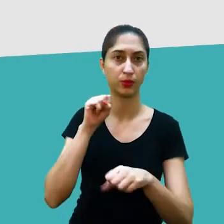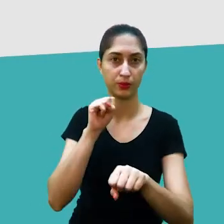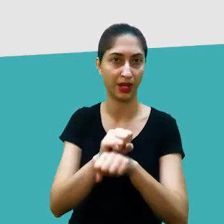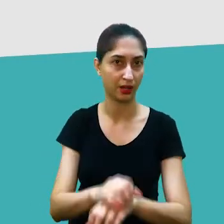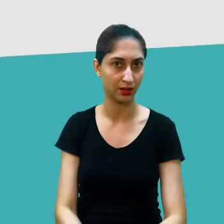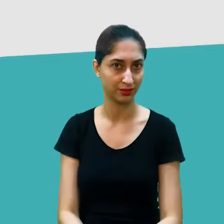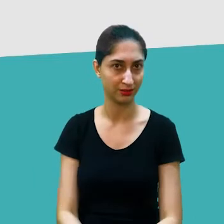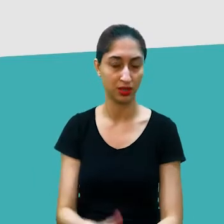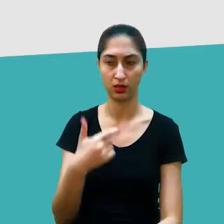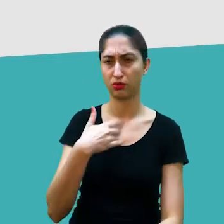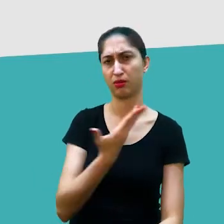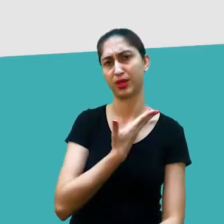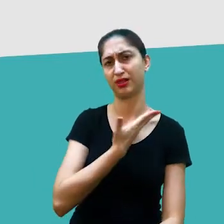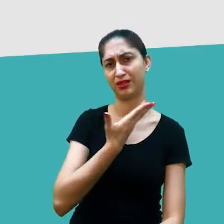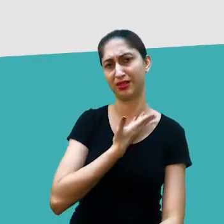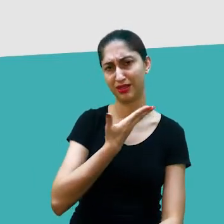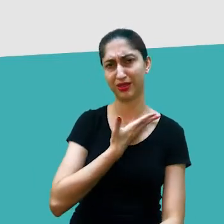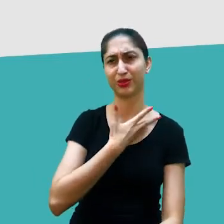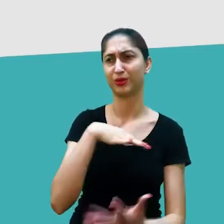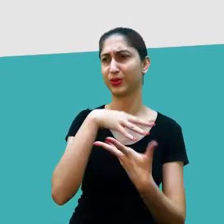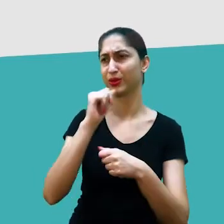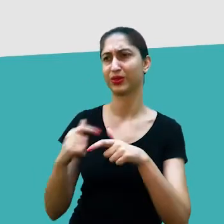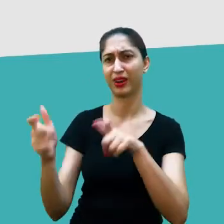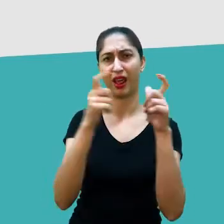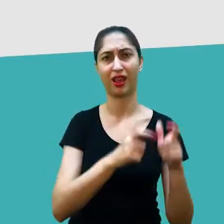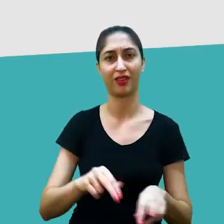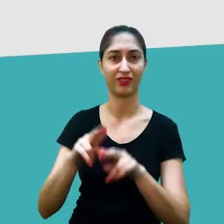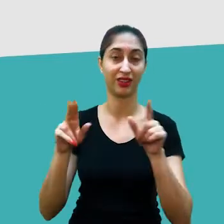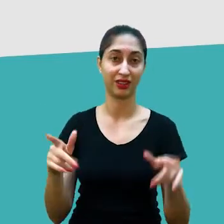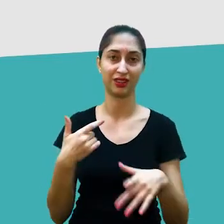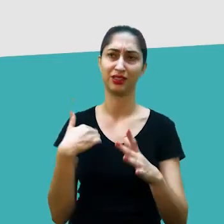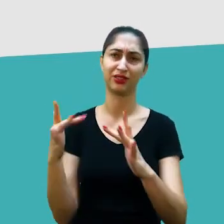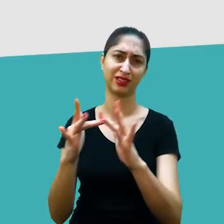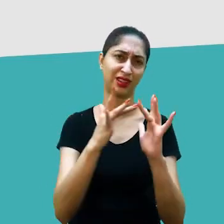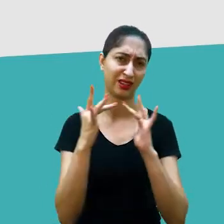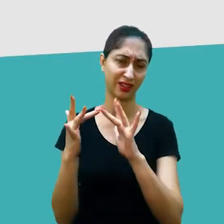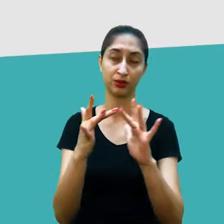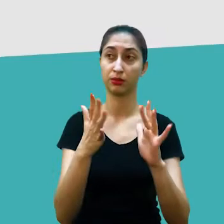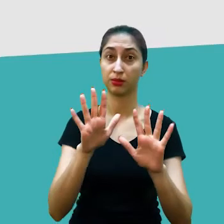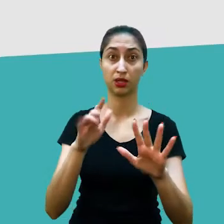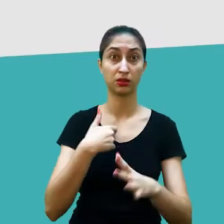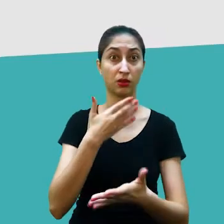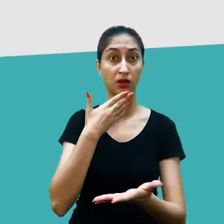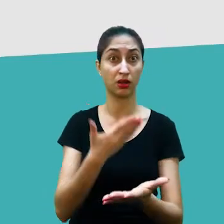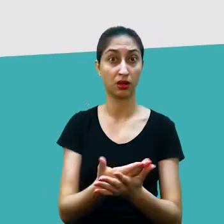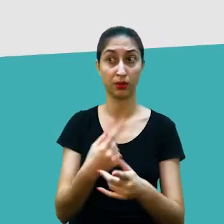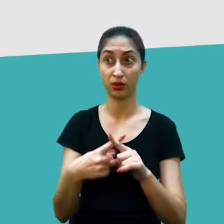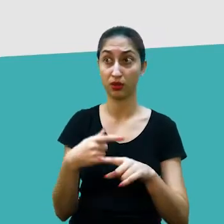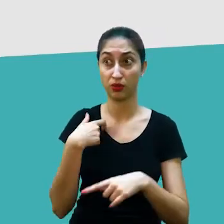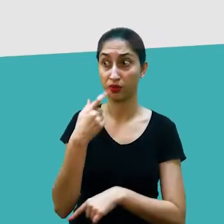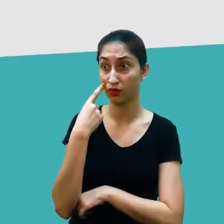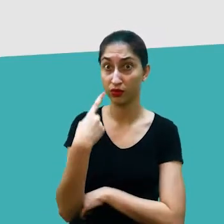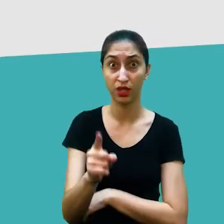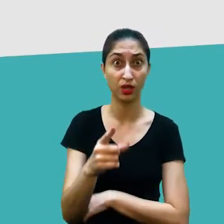gente tem amigo no mundo inteiro, através do Inspira Mais, através de todos os nossos contatos, E era assustador, para mim aquilo era assustador, porque